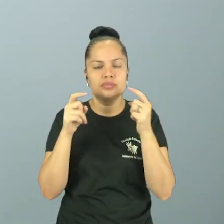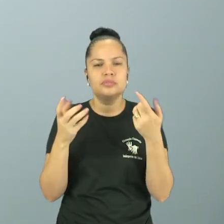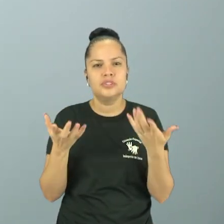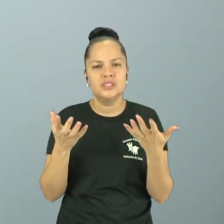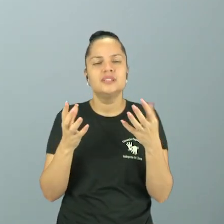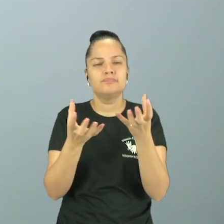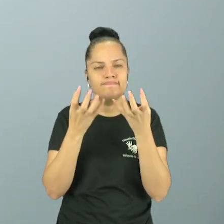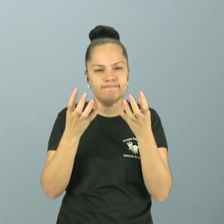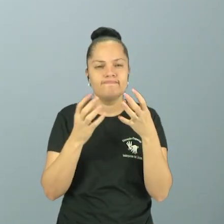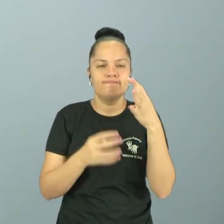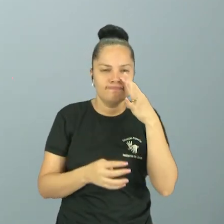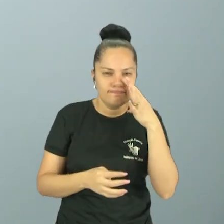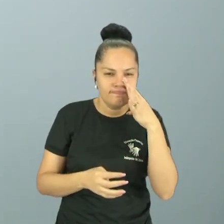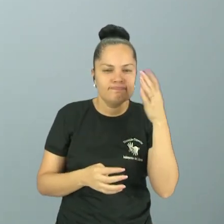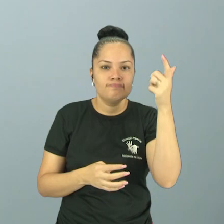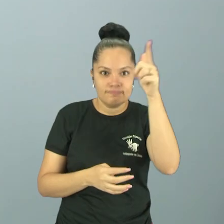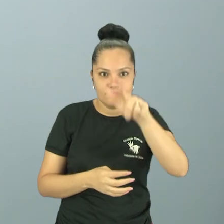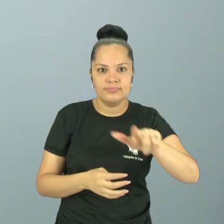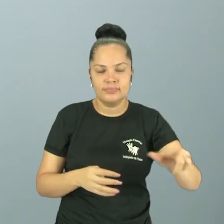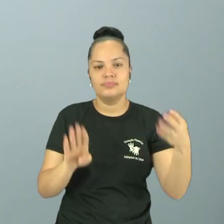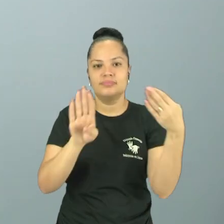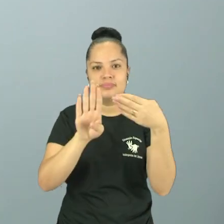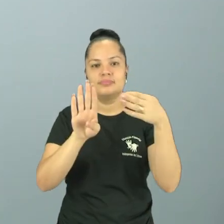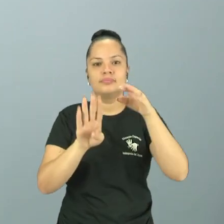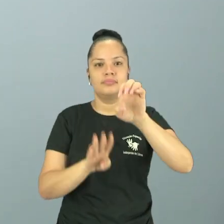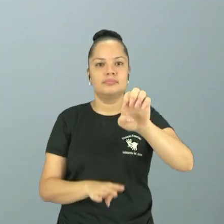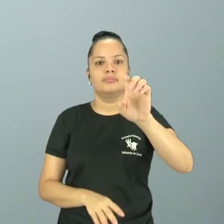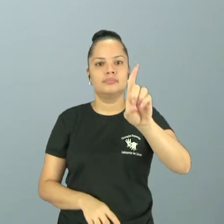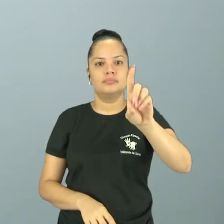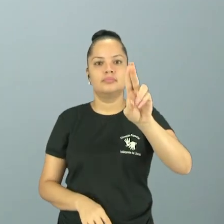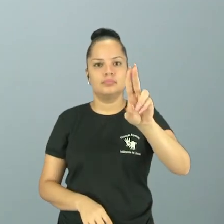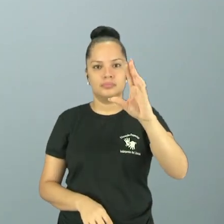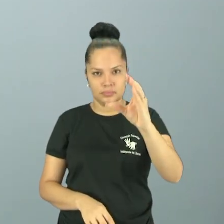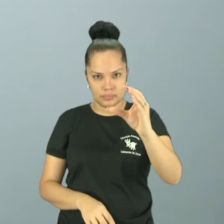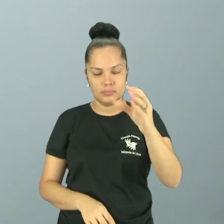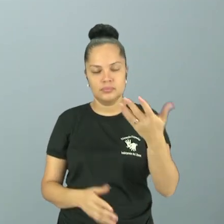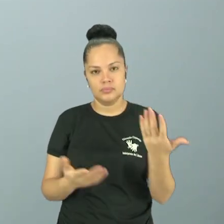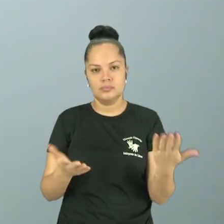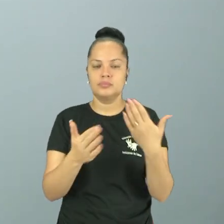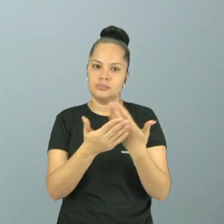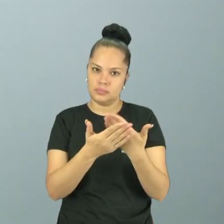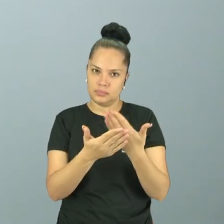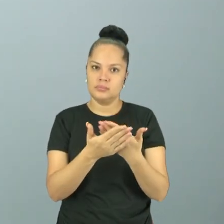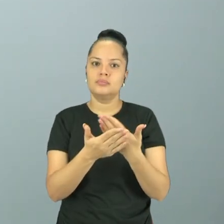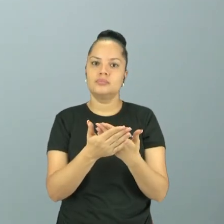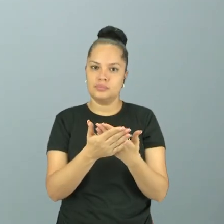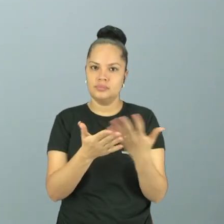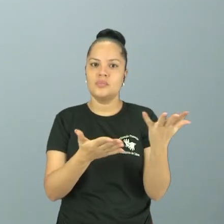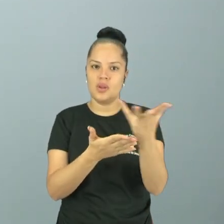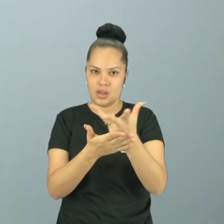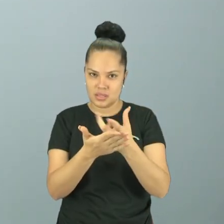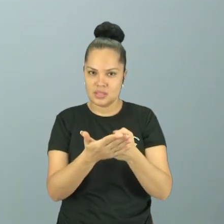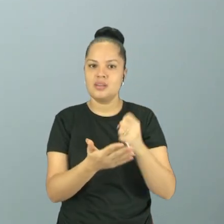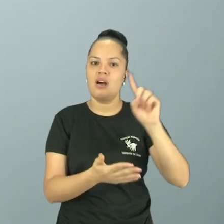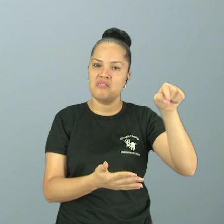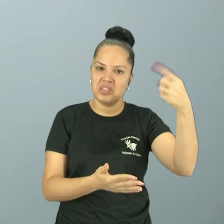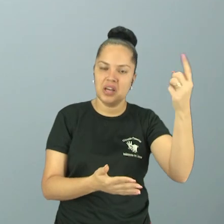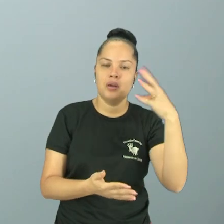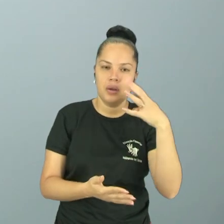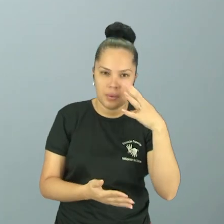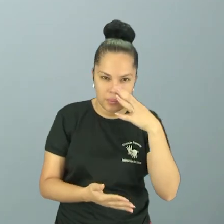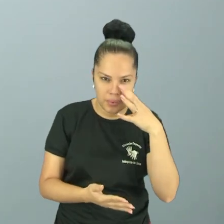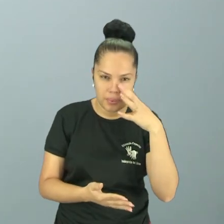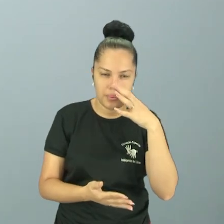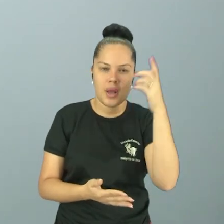alguma dúvida e quer assistir essa aula novamente, acesse a nossa plataforma Eduque, né? A nossa aula vai estar salva lá, você pode assistir quantas vezes você